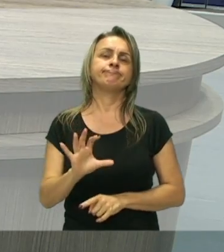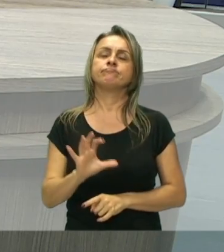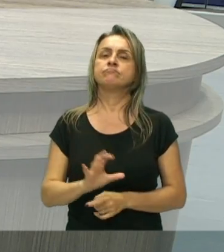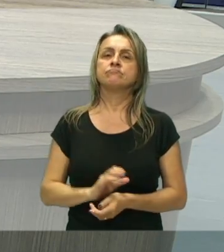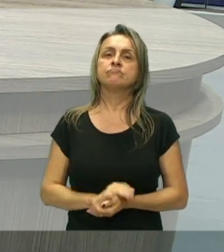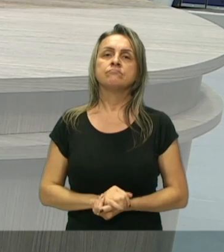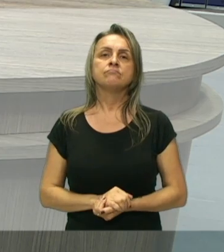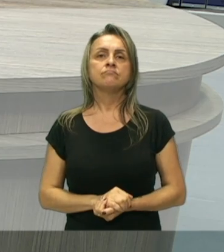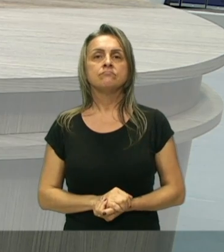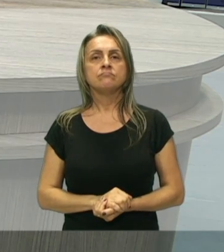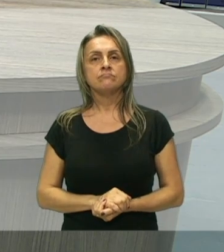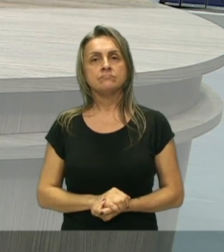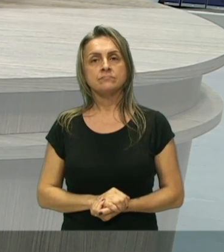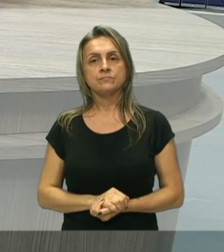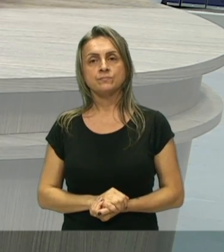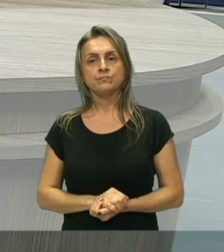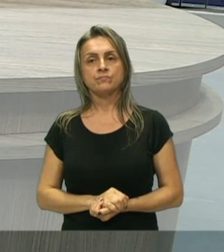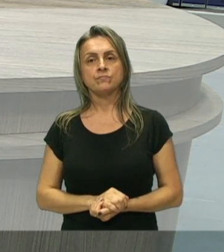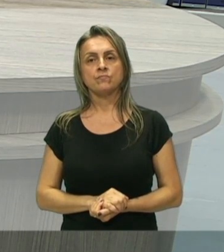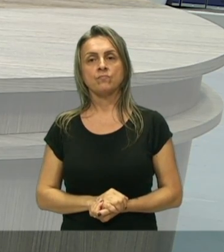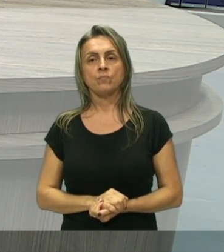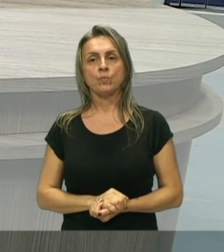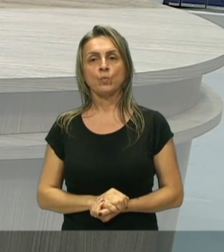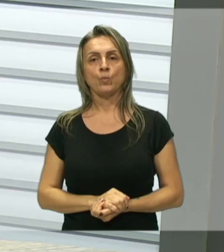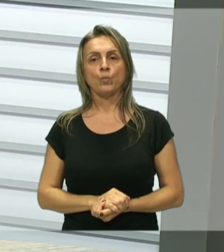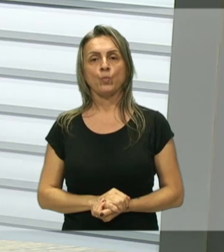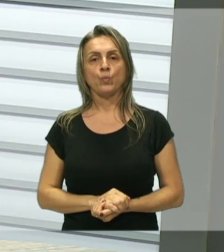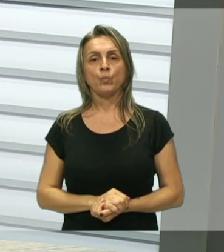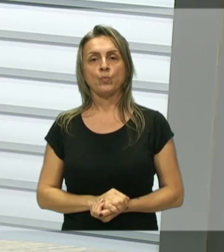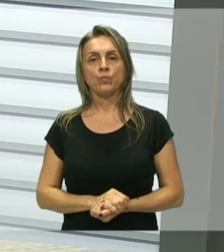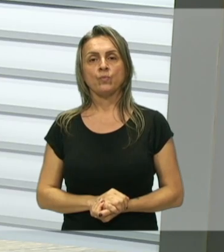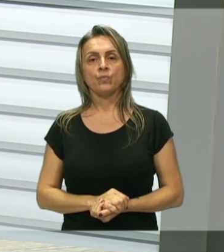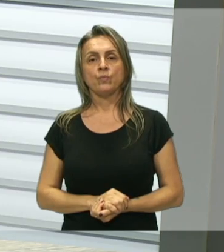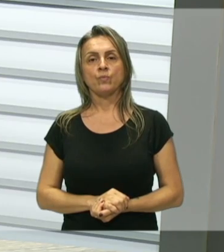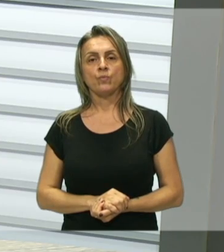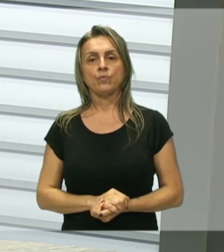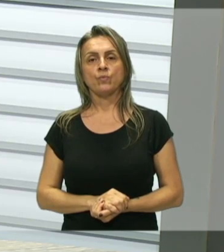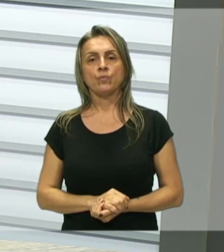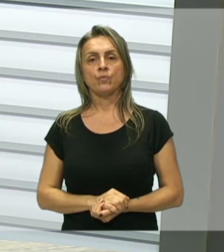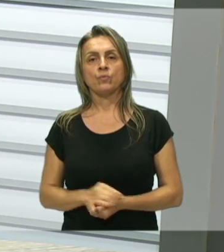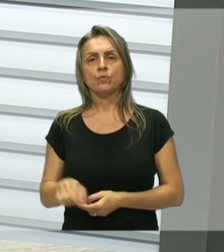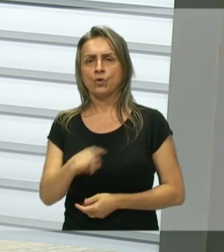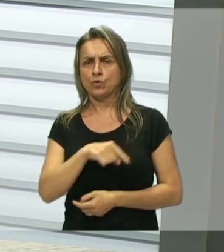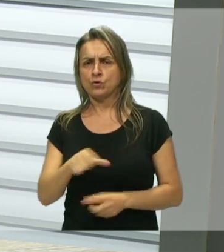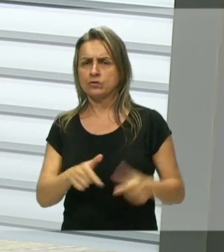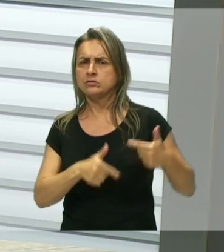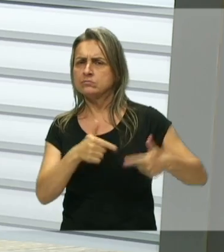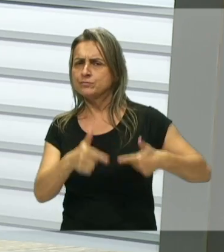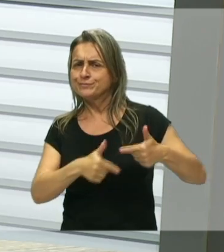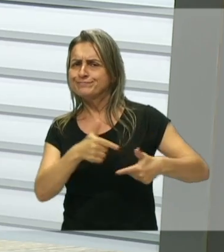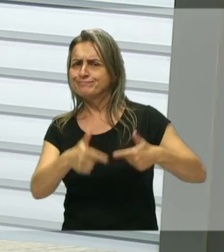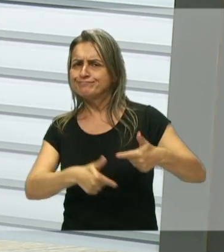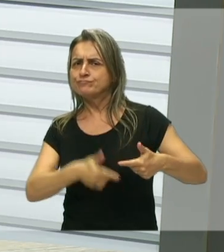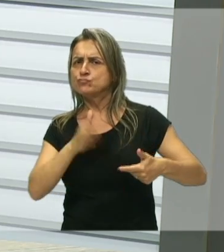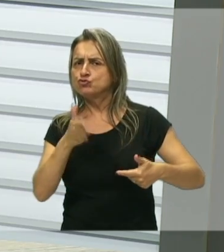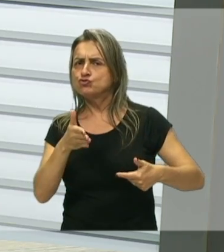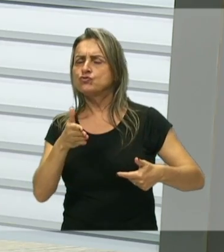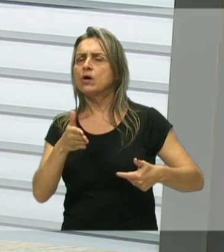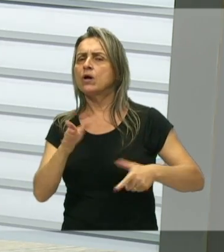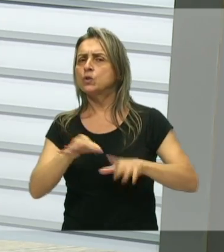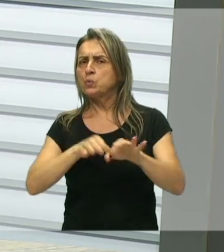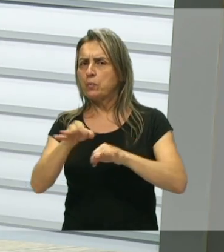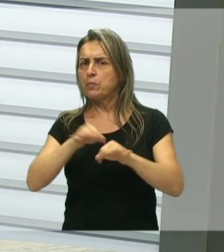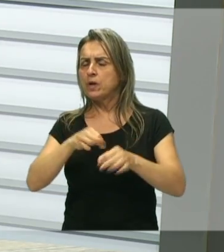Né? Nós estamos trabalhando aí o Plano Municipal de Saúde.